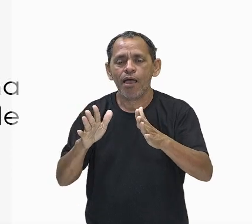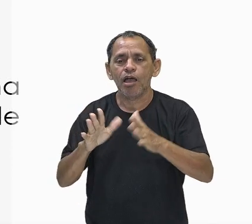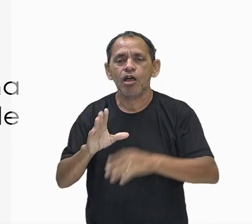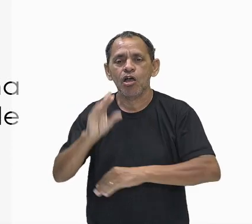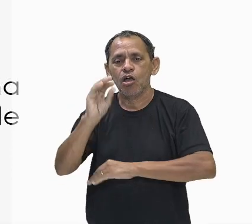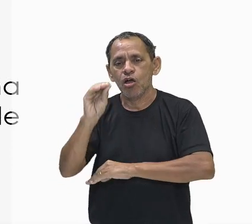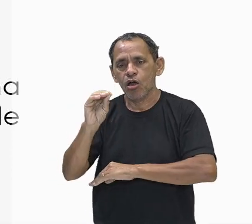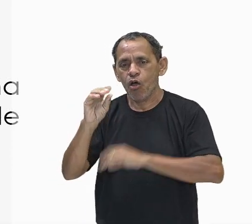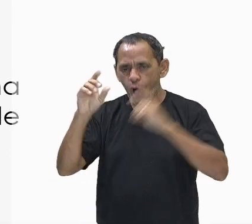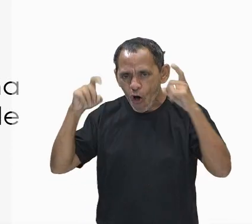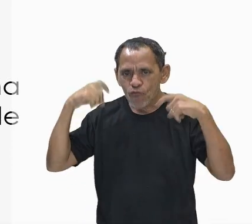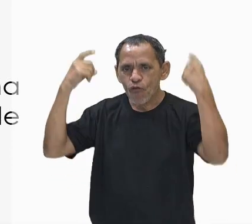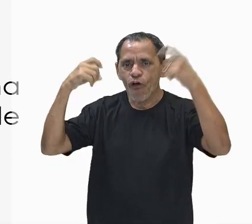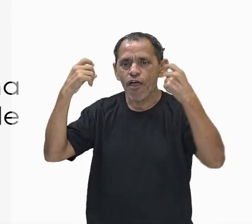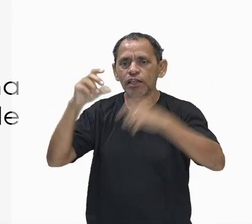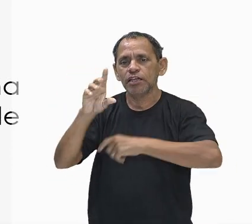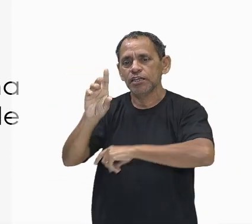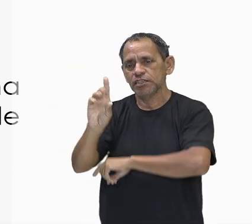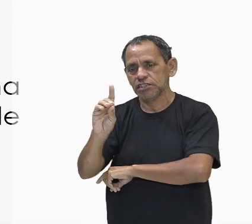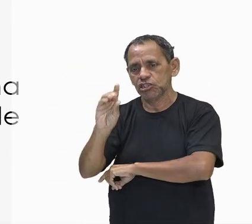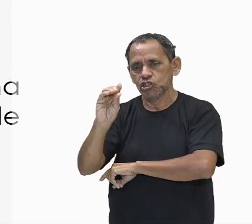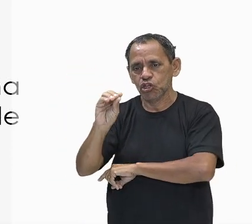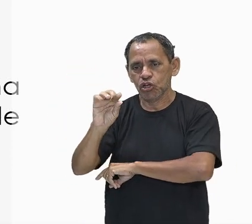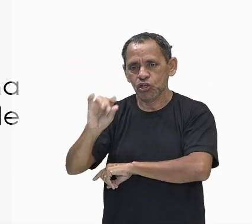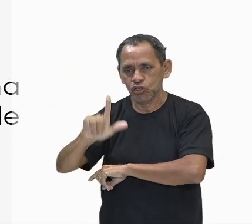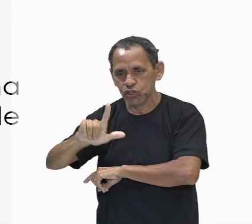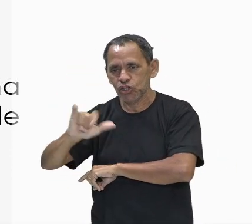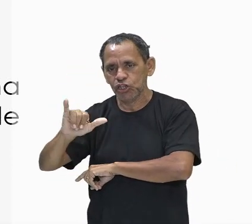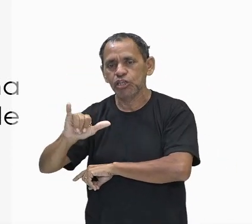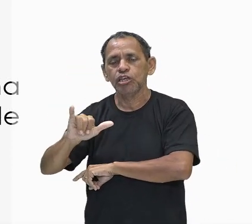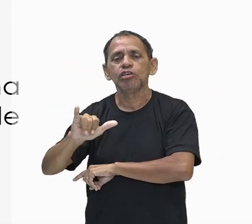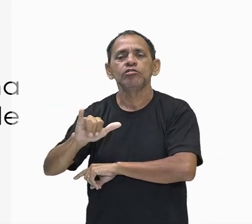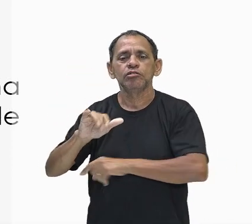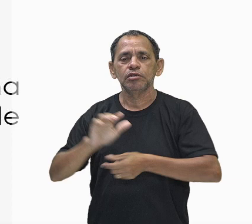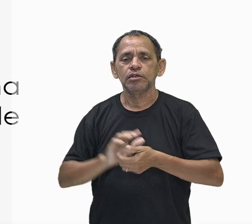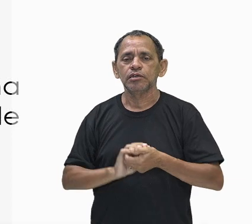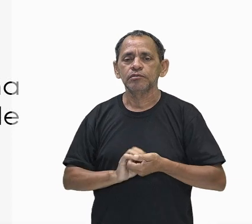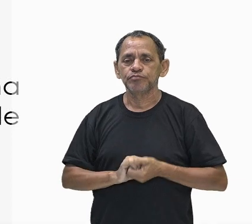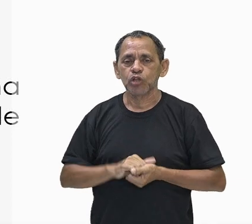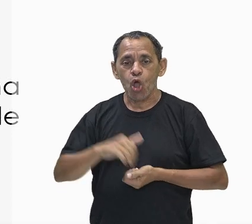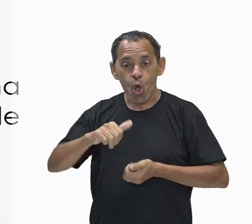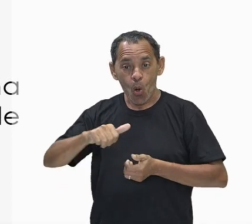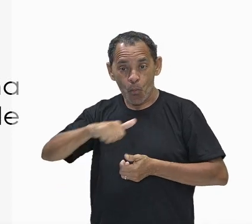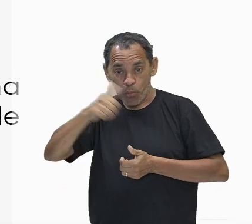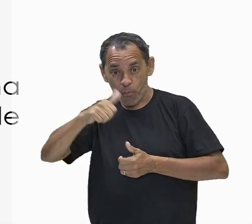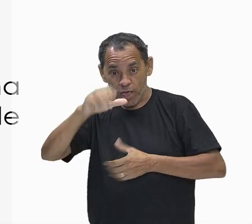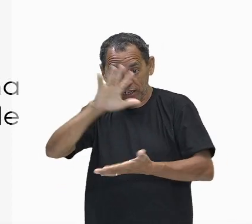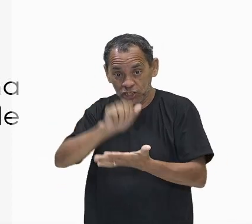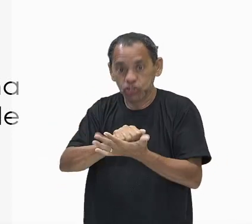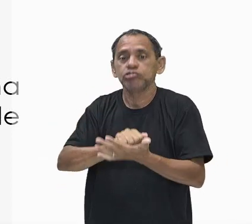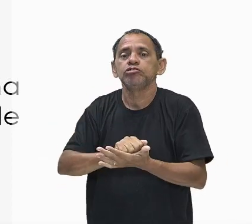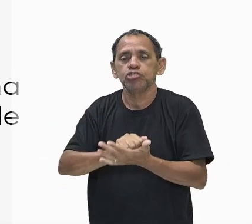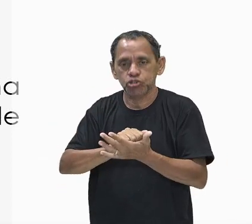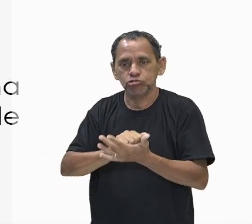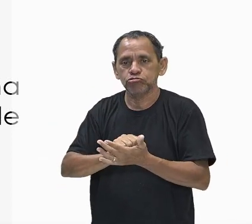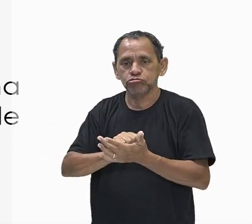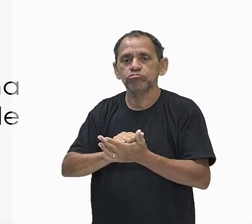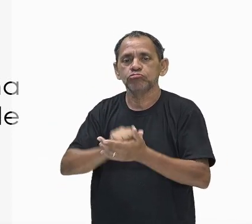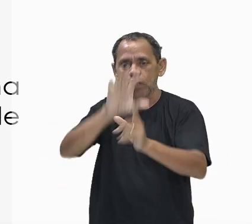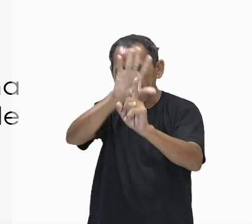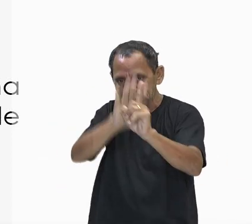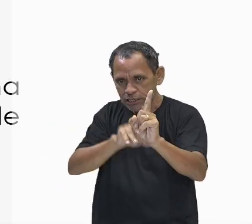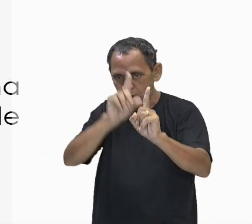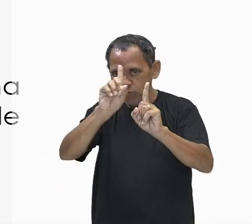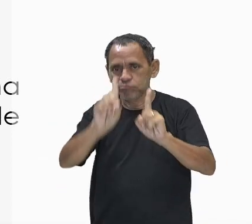foi um dos primeiros mamíferos, se não o primeiro, mas em registro sim, a ser clonado através